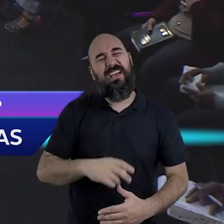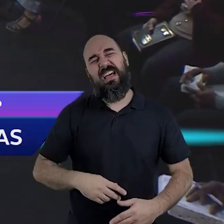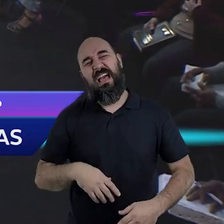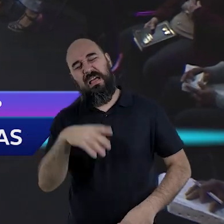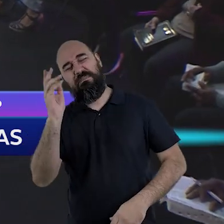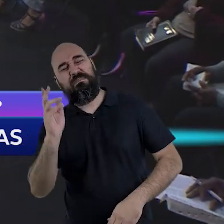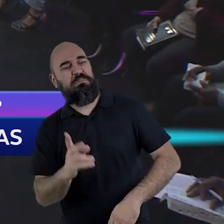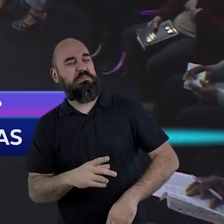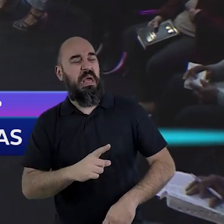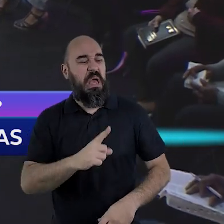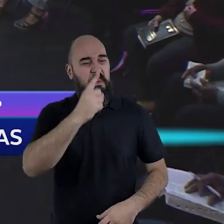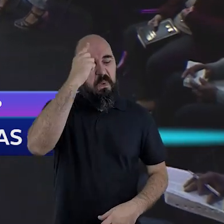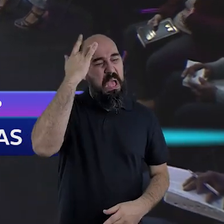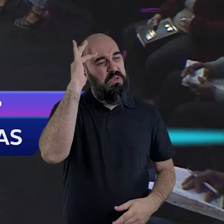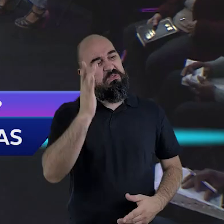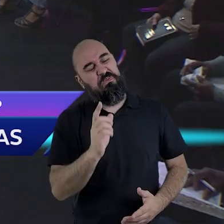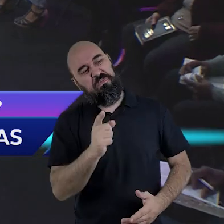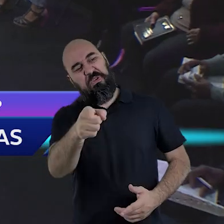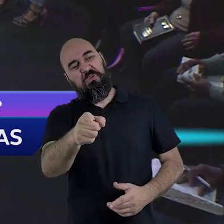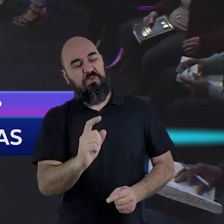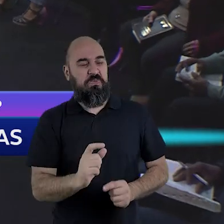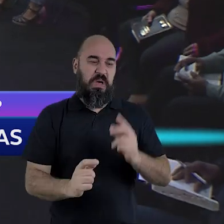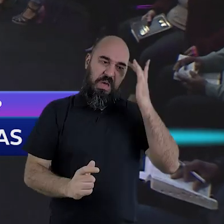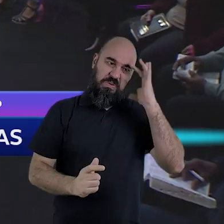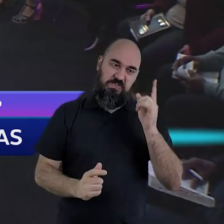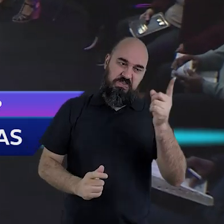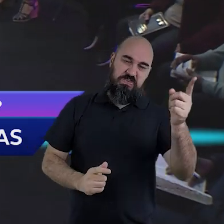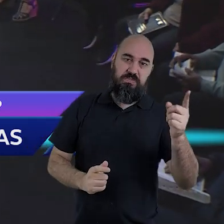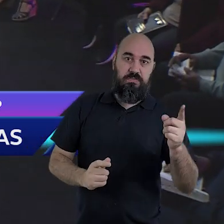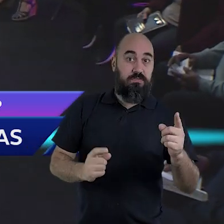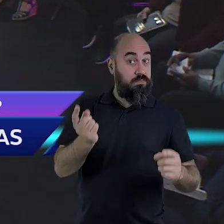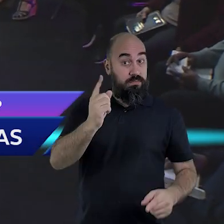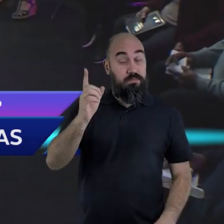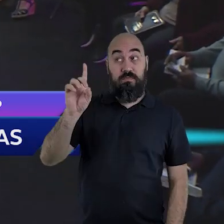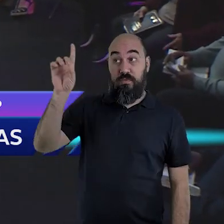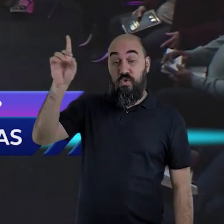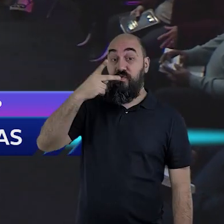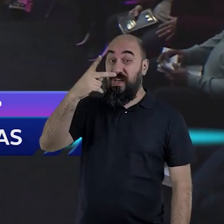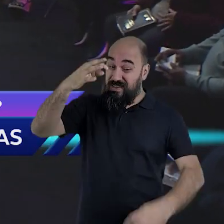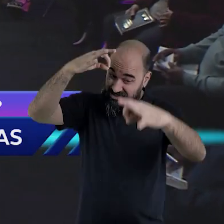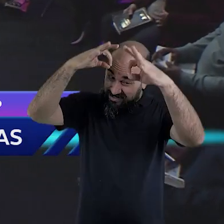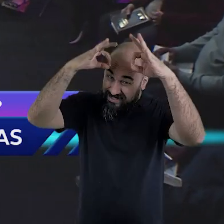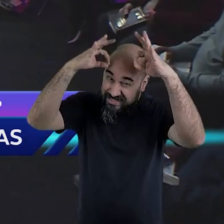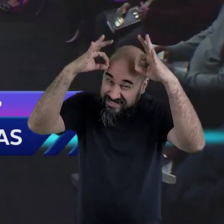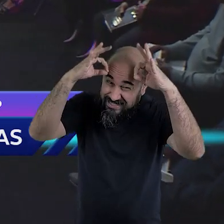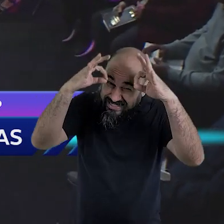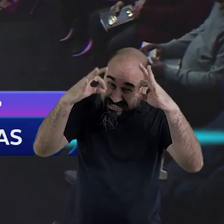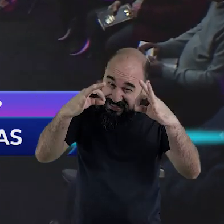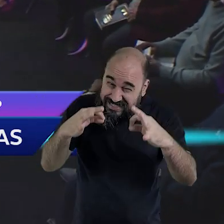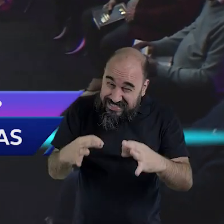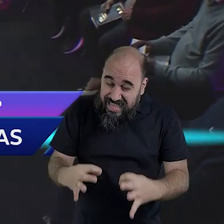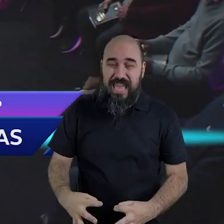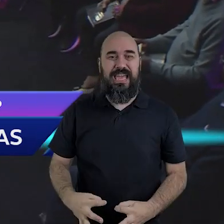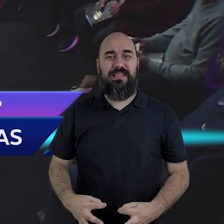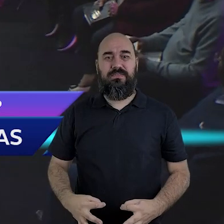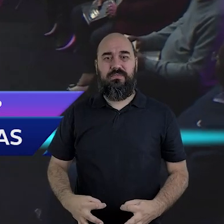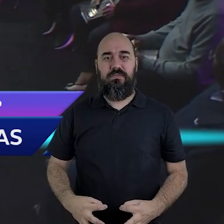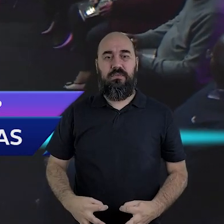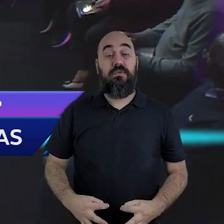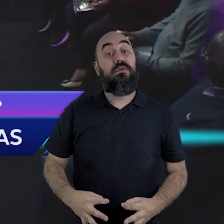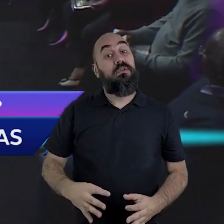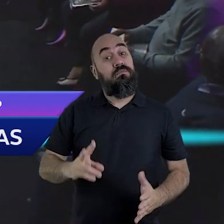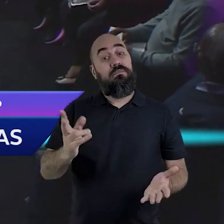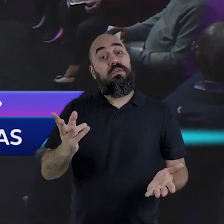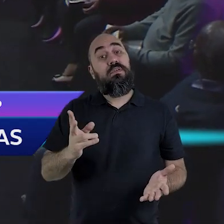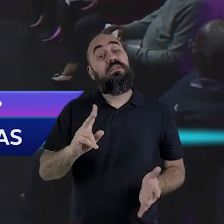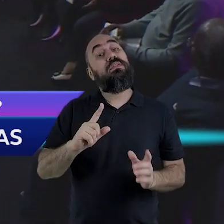e acerta um ou outro. Deus fala especificamente aquilo que vai acontecer. E isso tem a ver com a vida e